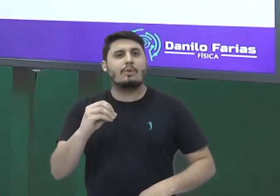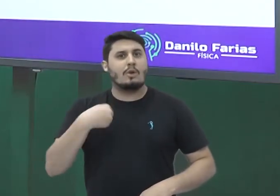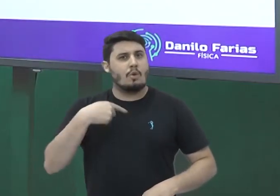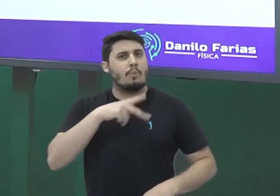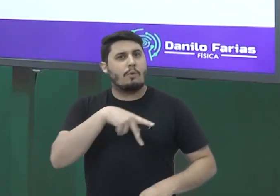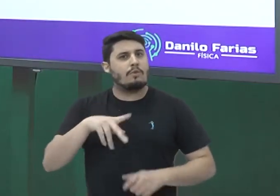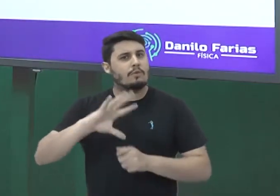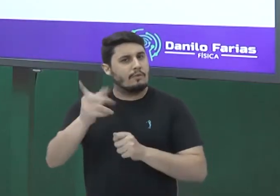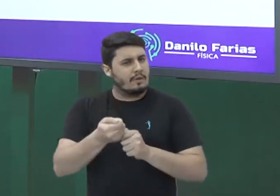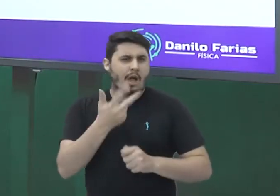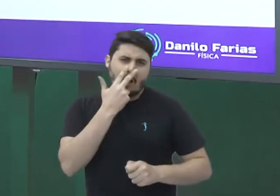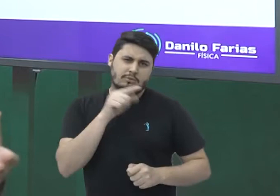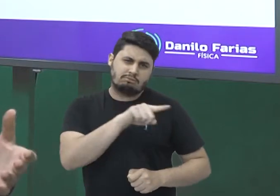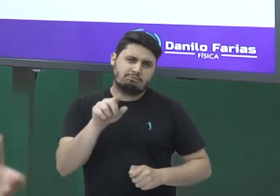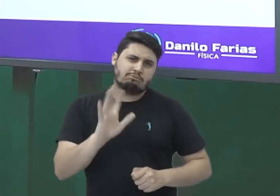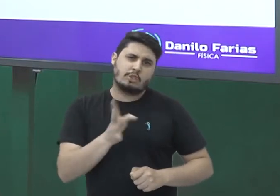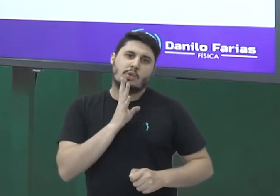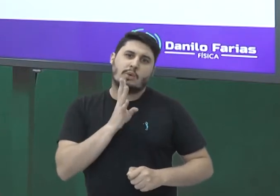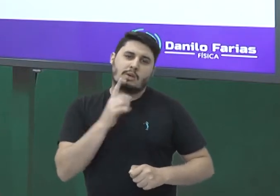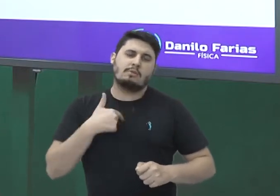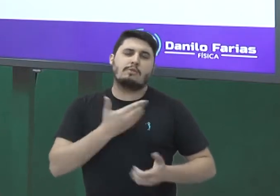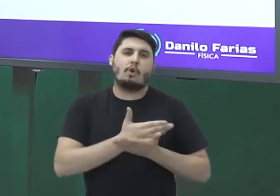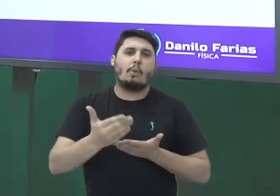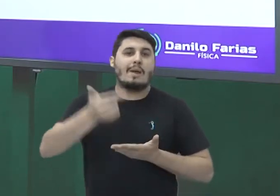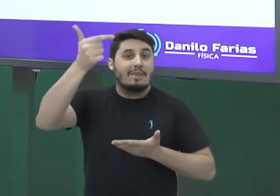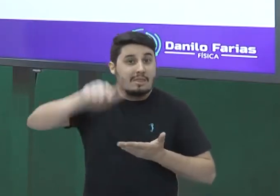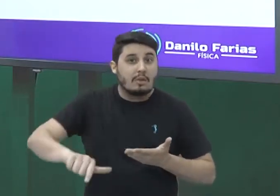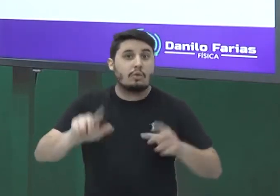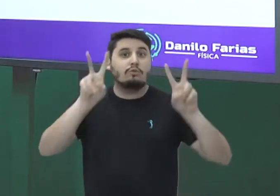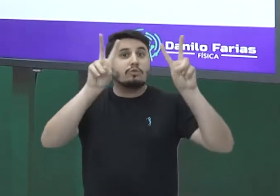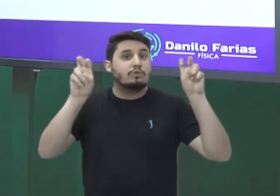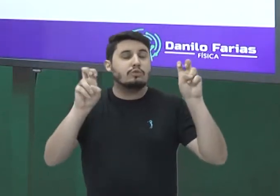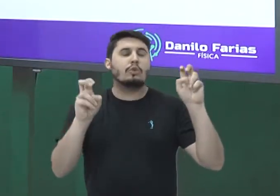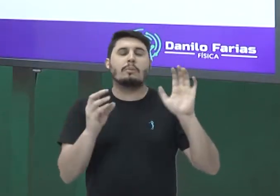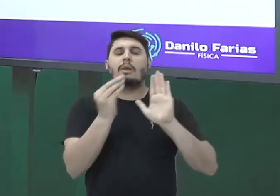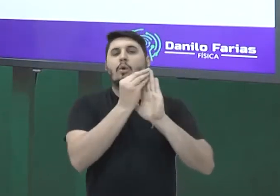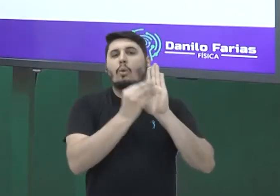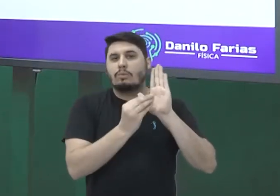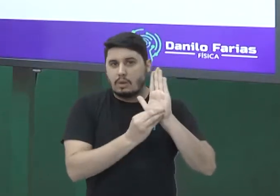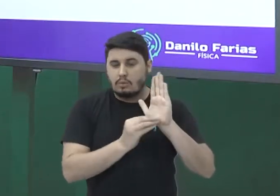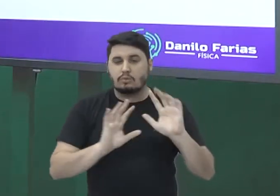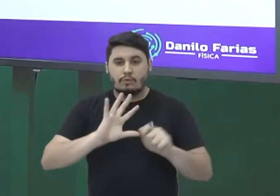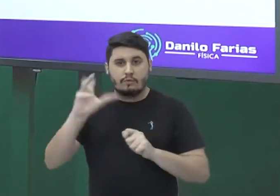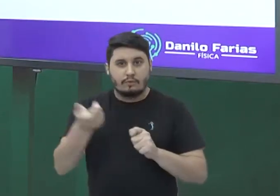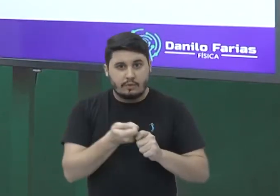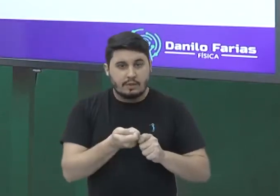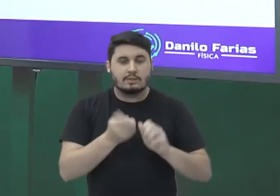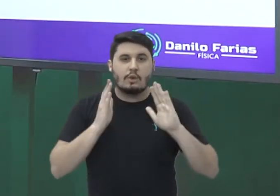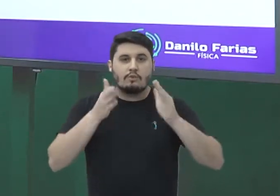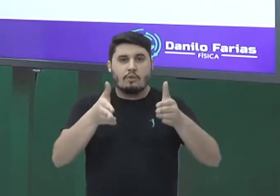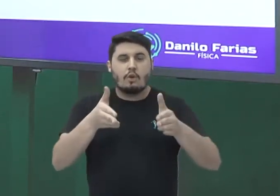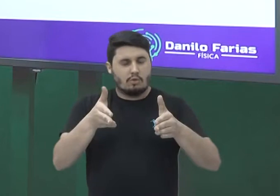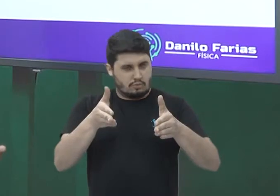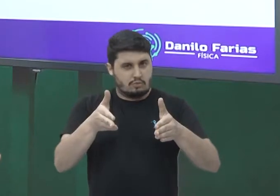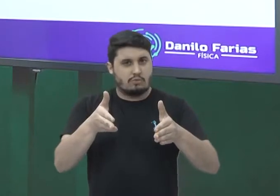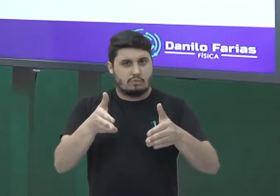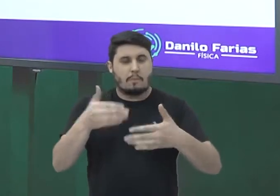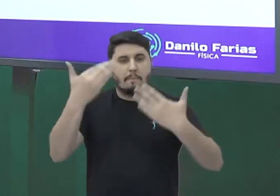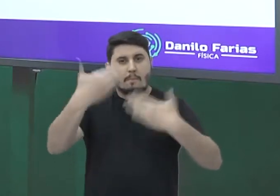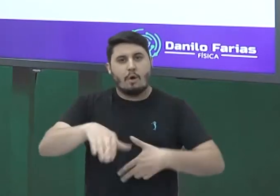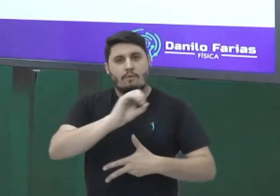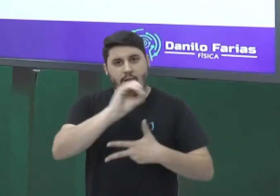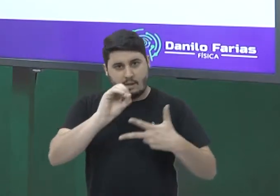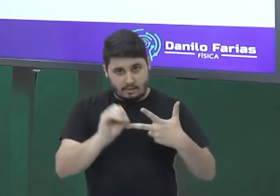aí a gente vai começar novamente a trabalhar os conteúdos de Física para a prova do Enem. Hoje,